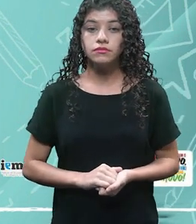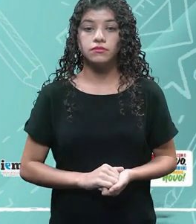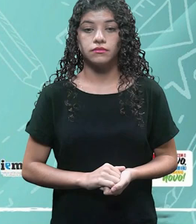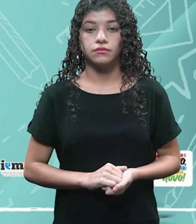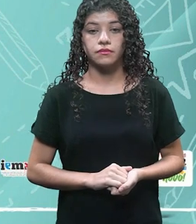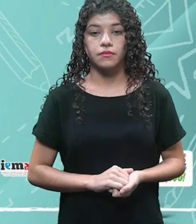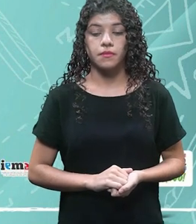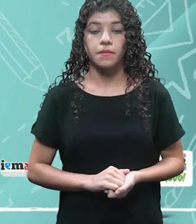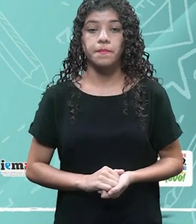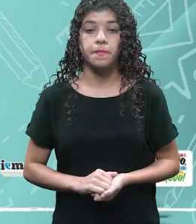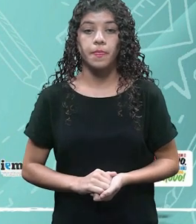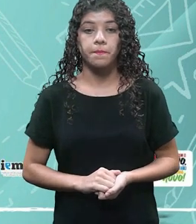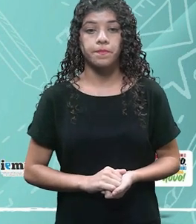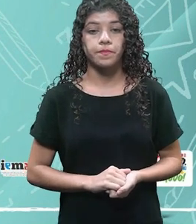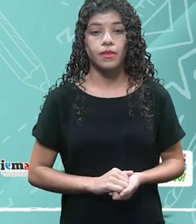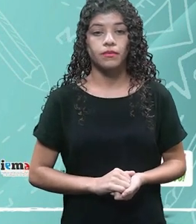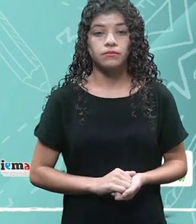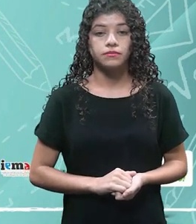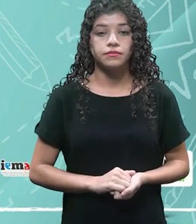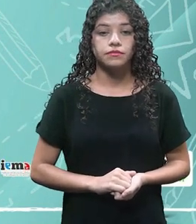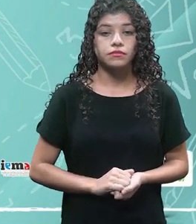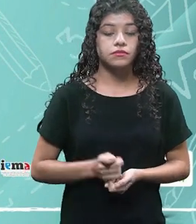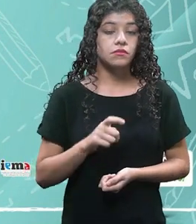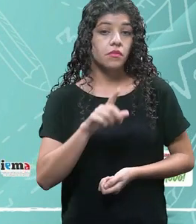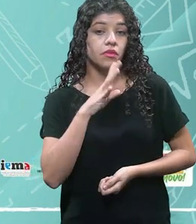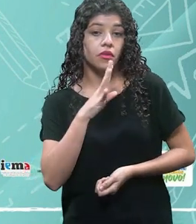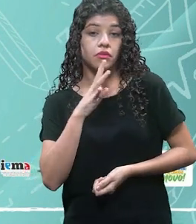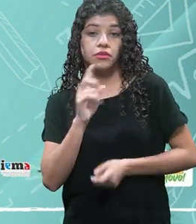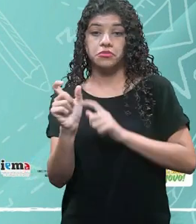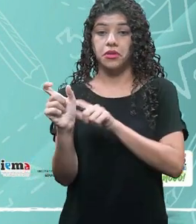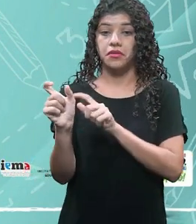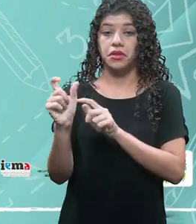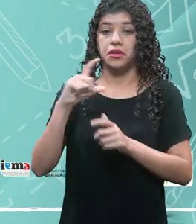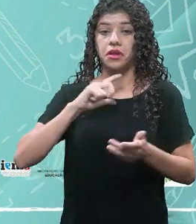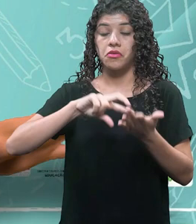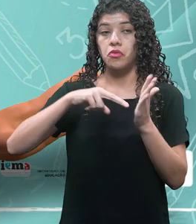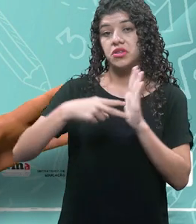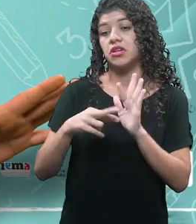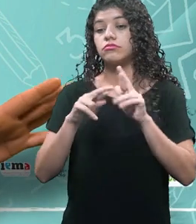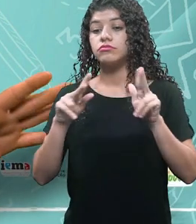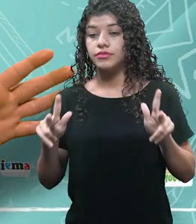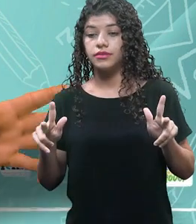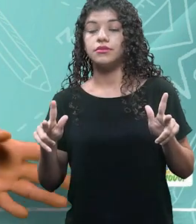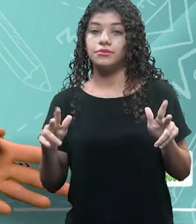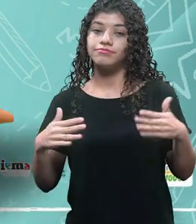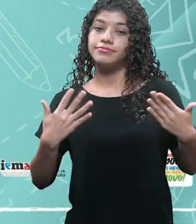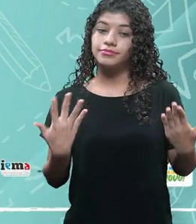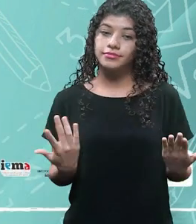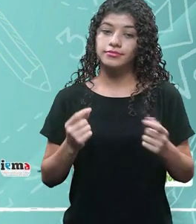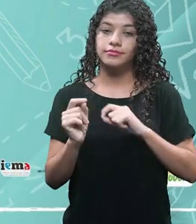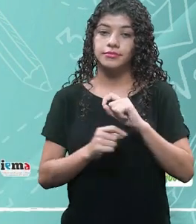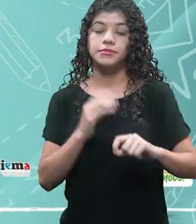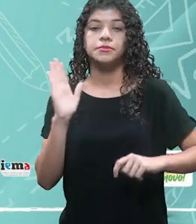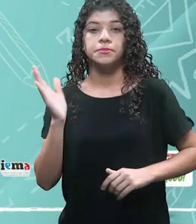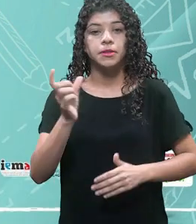variados mas aplicações Diferentes né então às vezes você conhece uma palavra mas ela tá ali num contexto que você nunca viu então